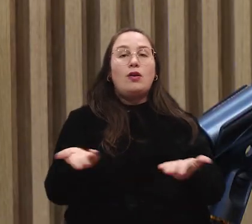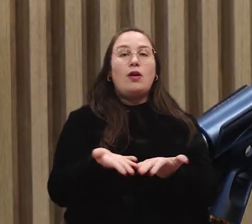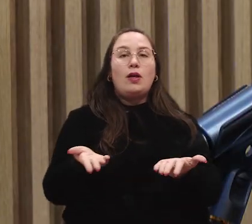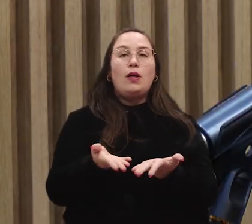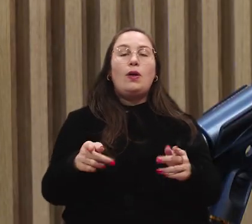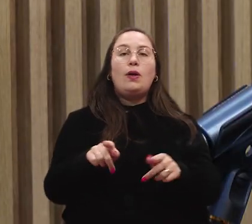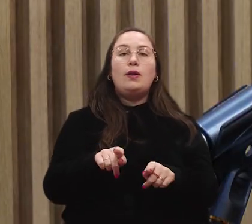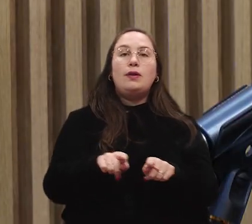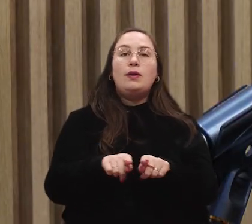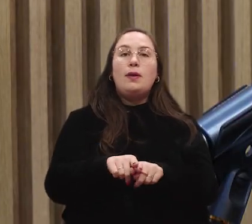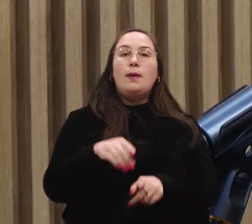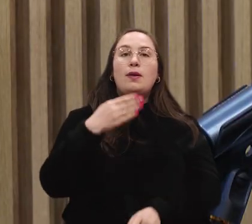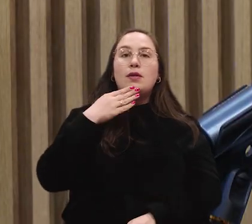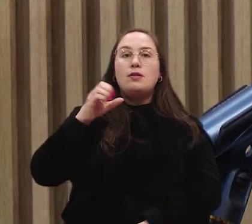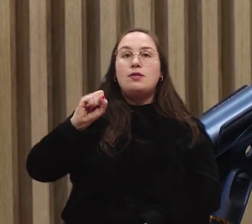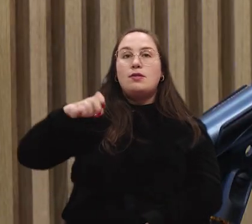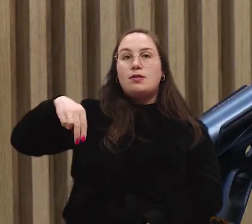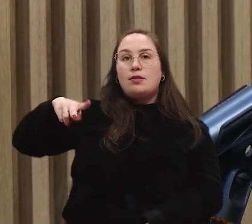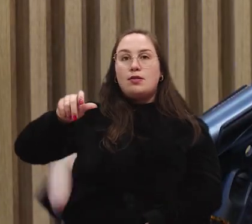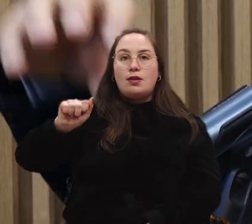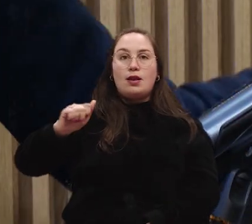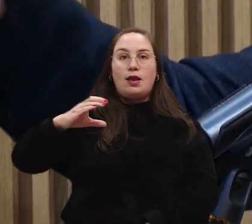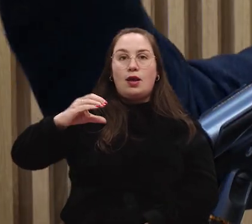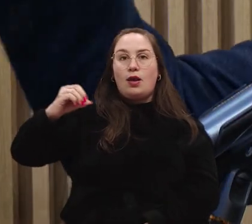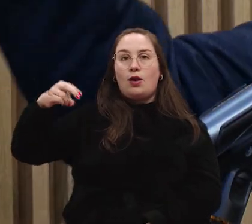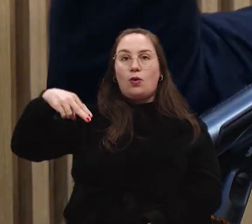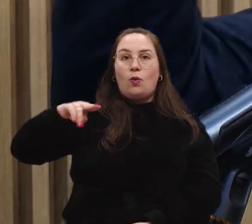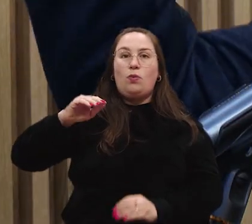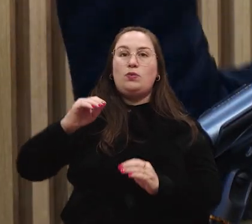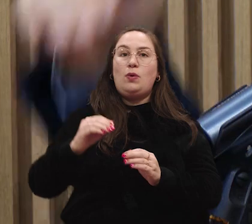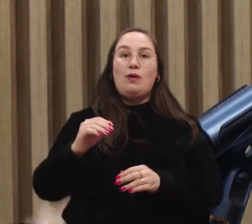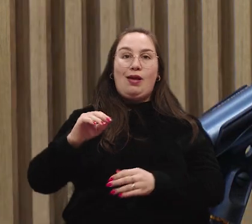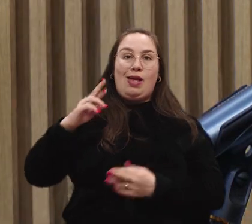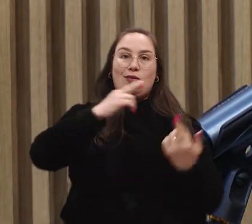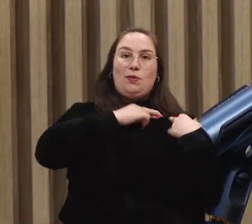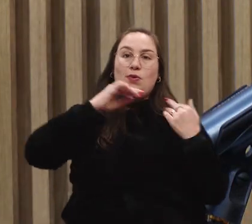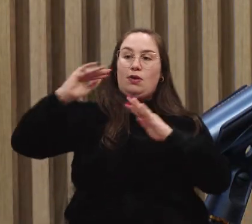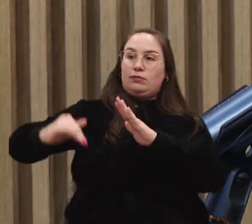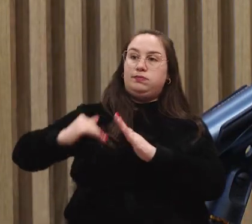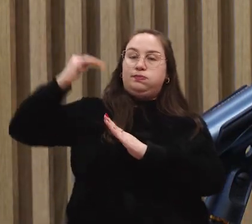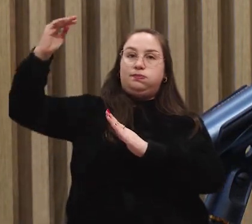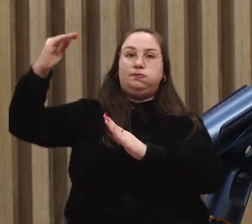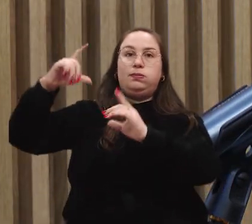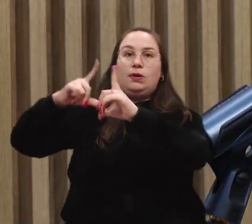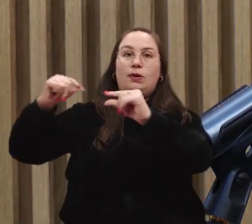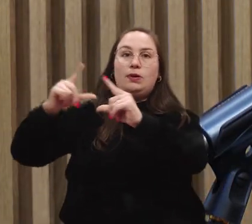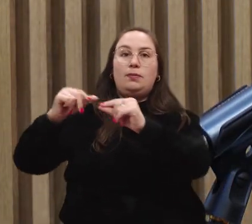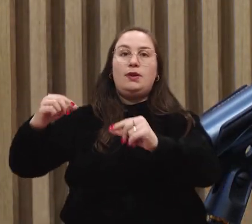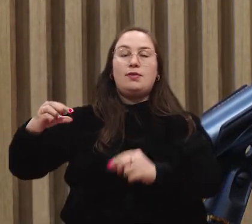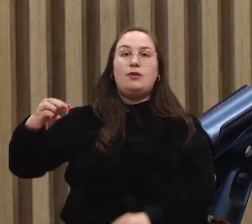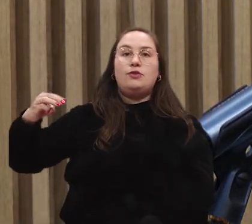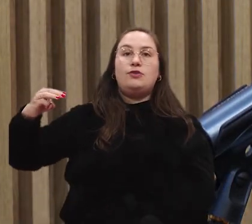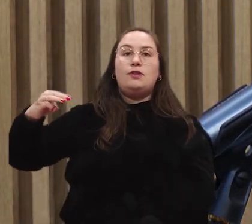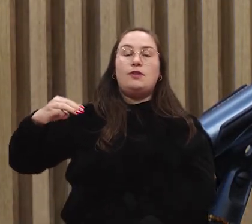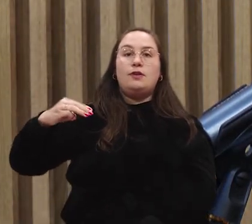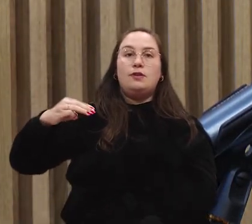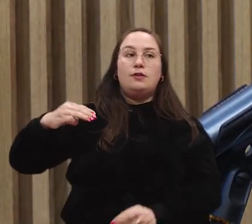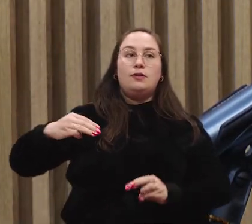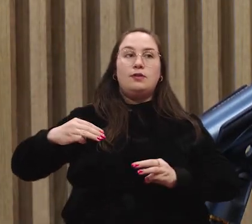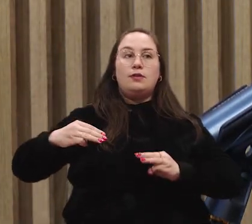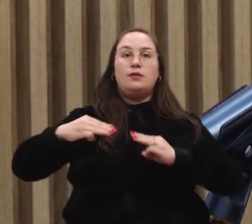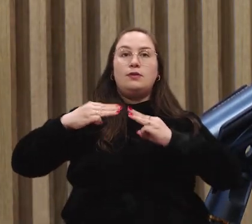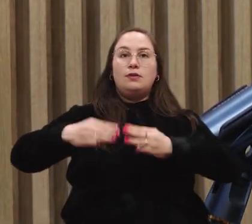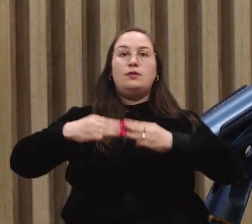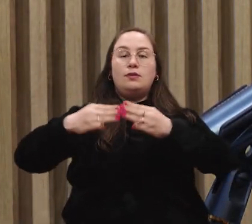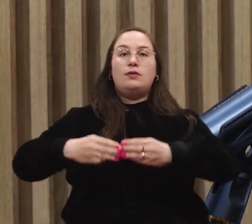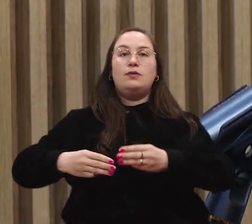Agora, também a pedido da Senacom, que é o órgão, digamos, superior de todos os PROCONs, que fica lá em Brasília, ligado ao Ministério da Justiça, está pedindo que a gente